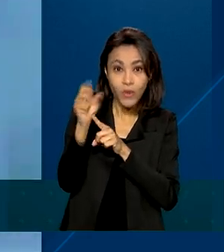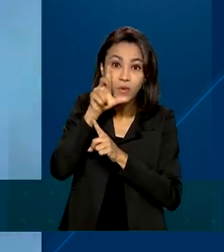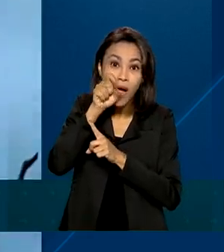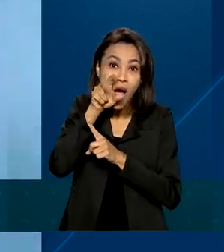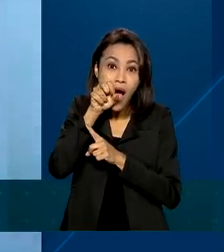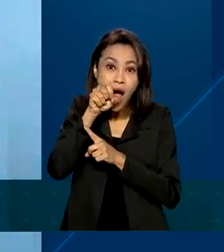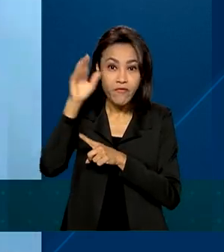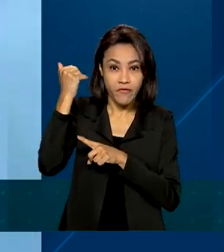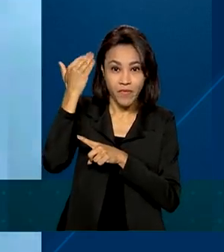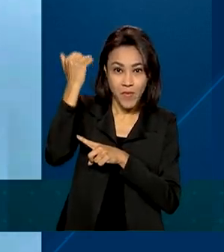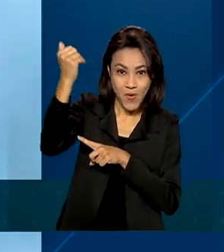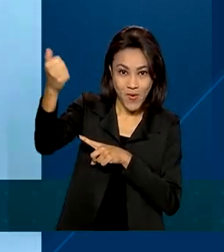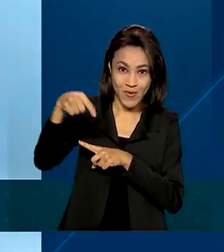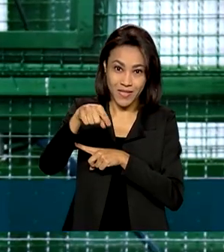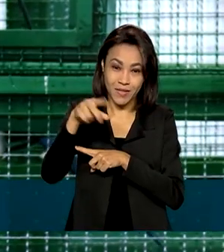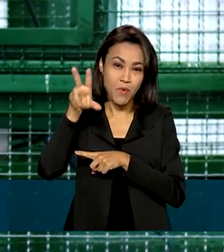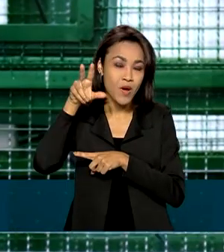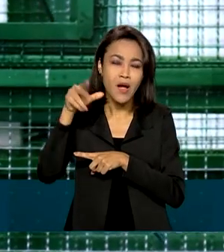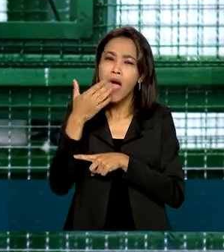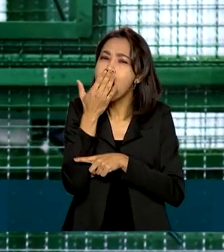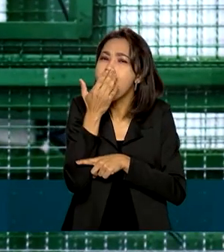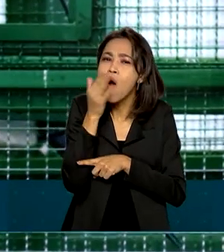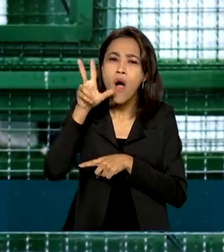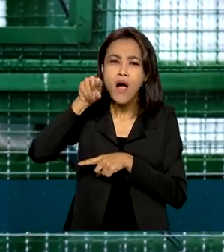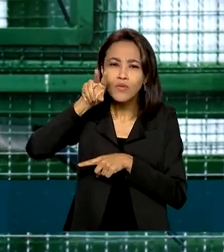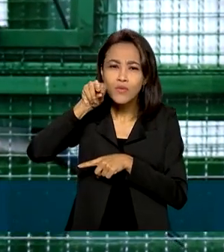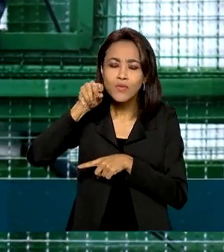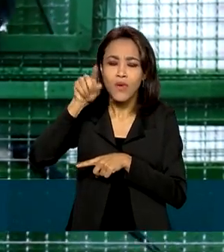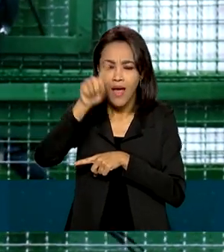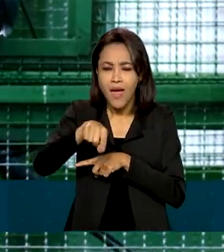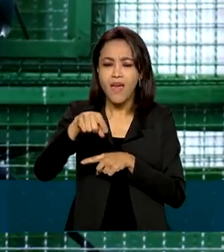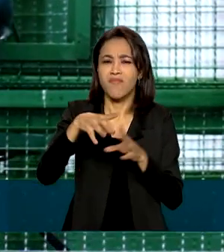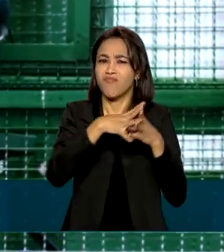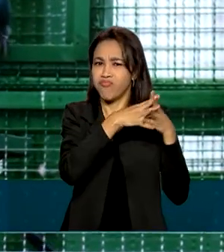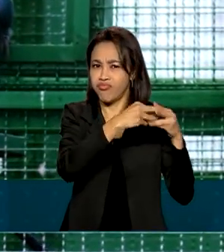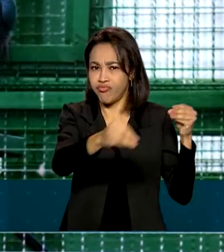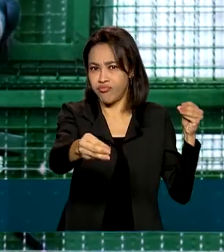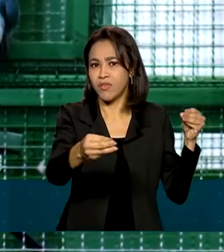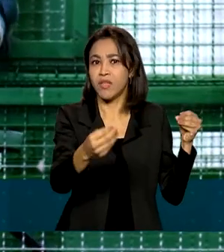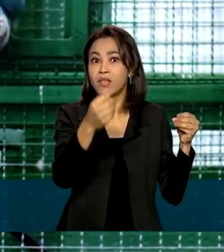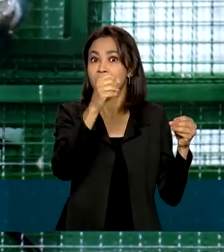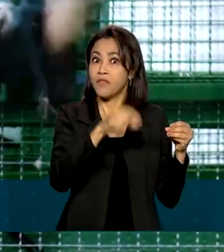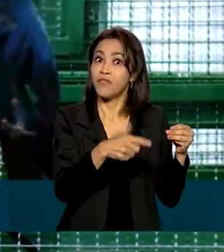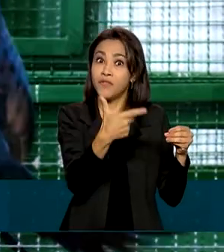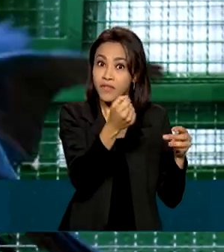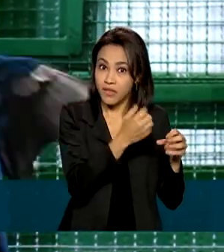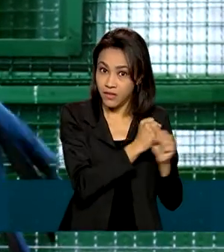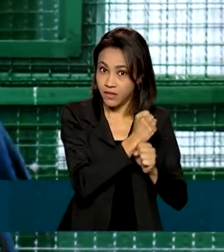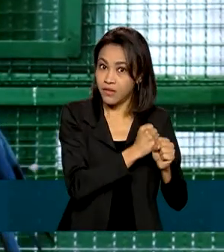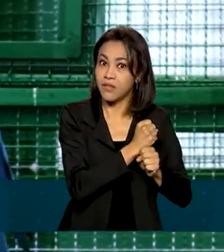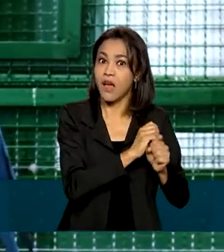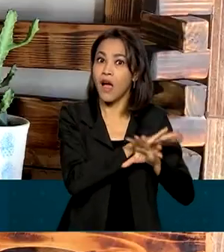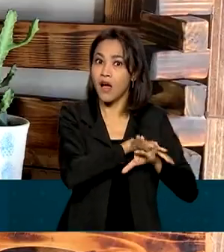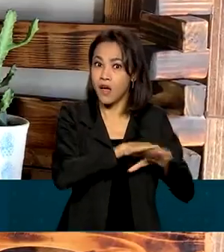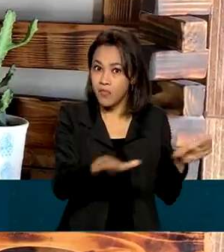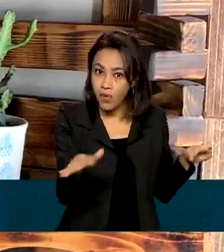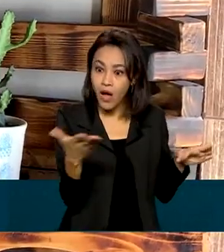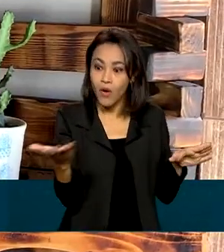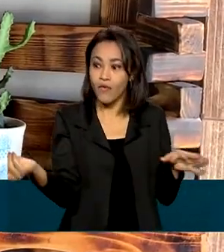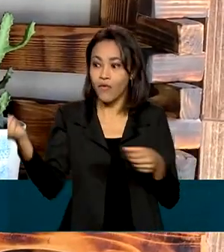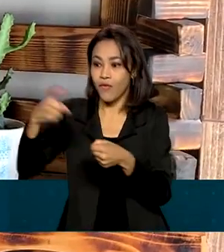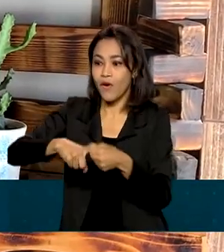seus tons azulados. A espécie, considerada extinta há mais de 2 décadas, volta ao seu habitat.